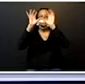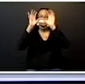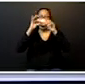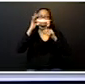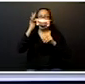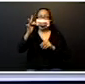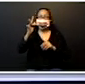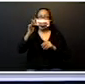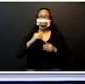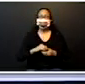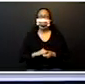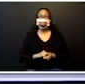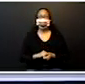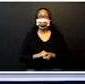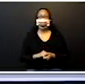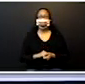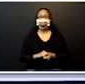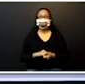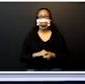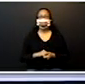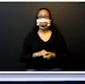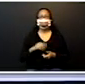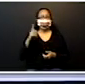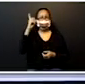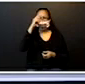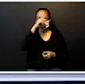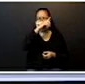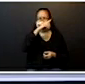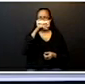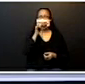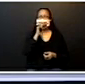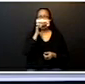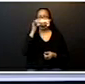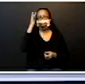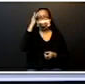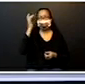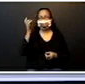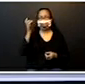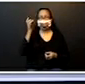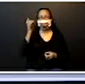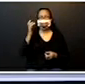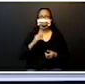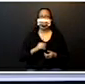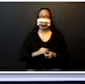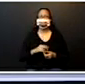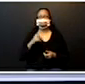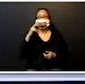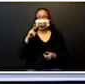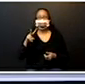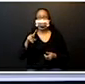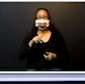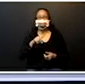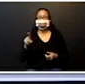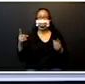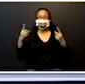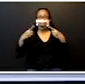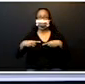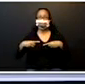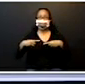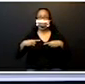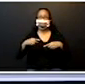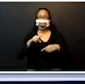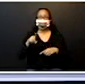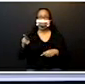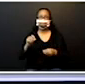entender aí, gente? Não tá difícil. Com exemplo fica mais fácil, não é assim? Mas eu quero ver vocês, o desafio vocês agora fazerem os